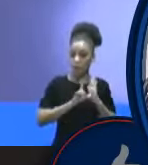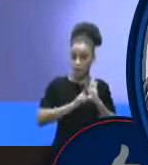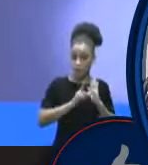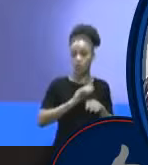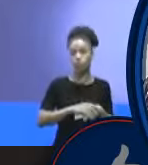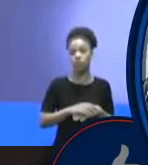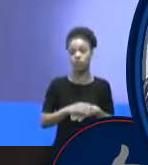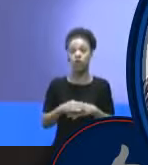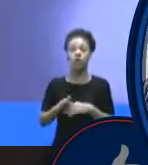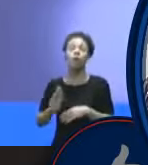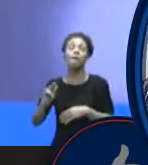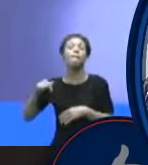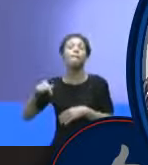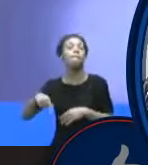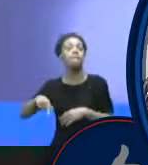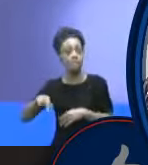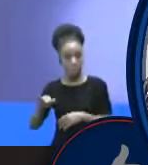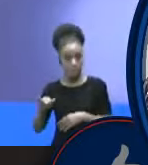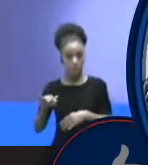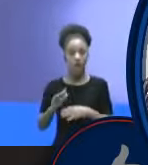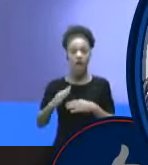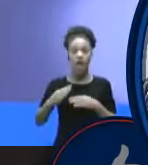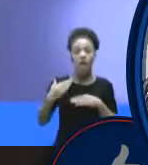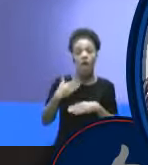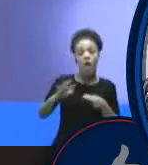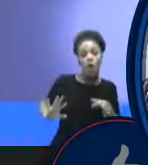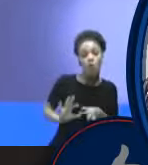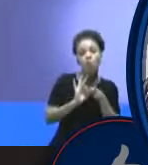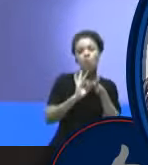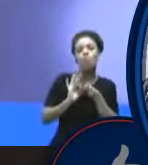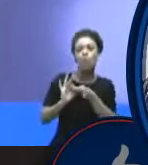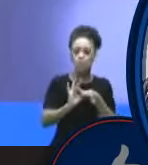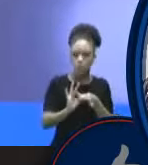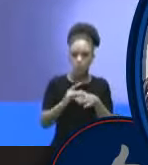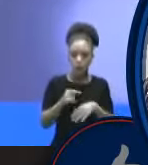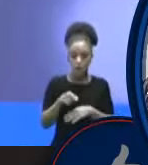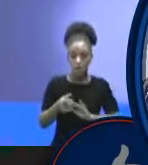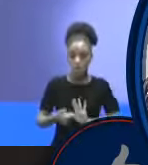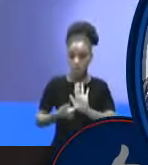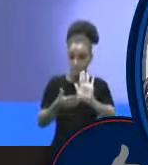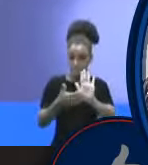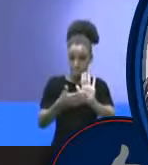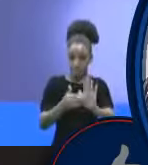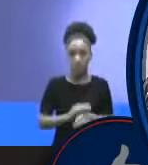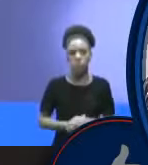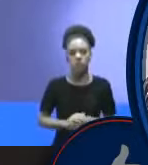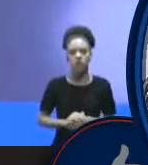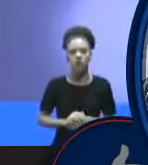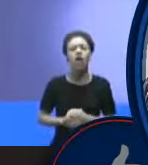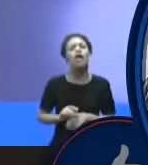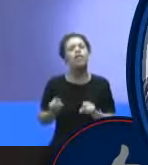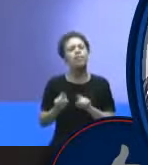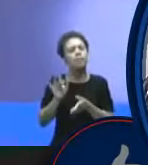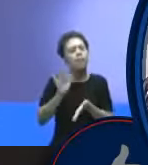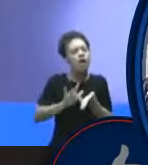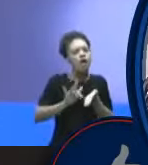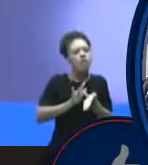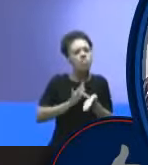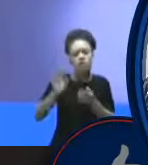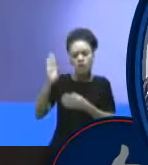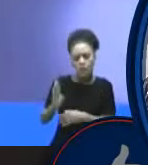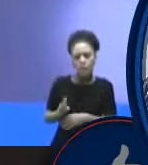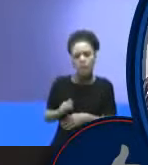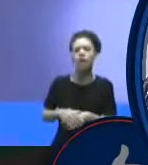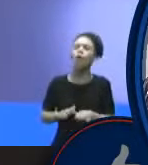e o banco certamente são fortalezas aqui nessa frente. E a digitalização do Brasil também trouxe um perfil demográfico